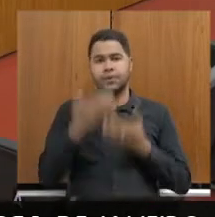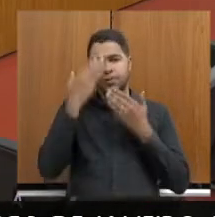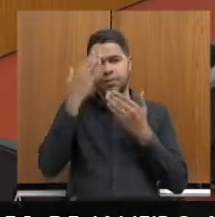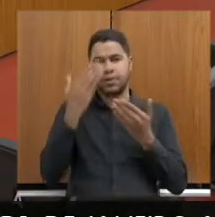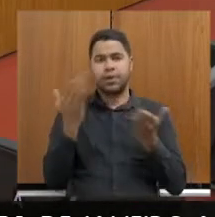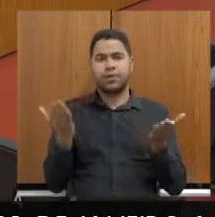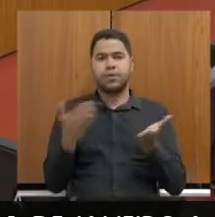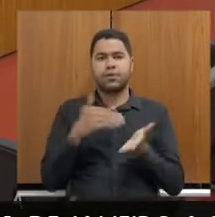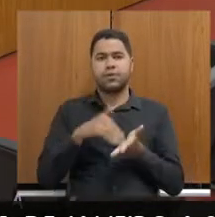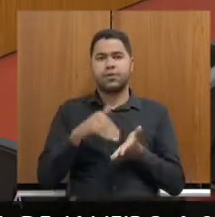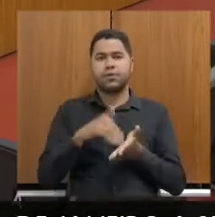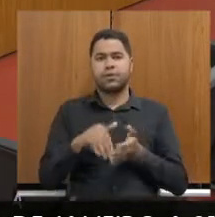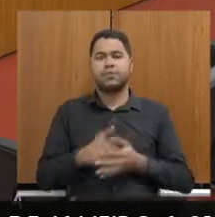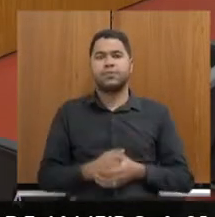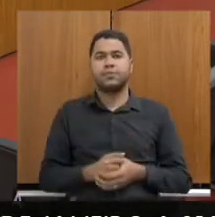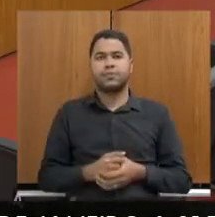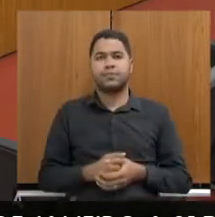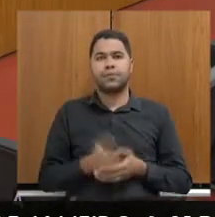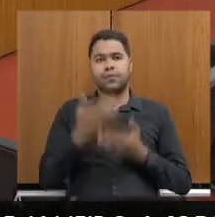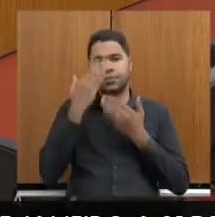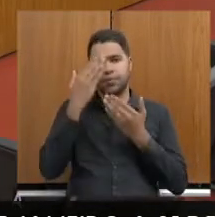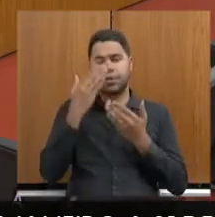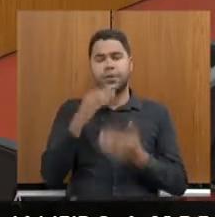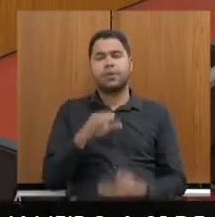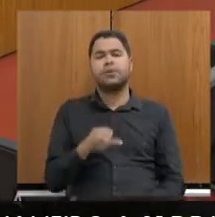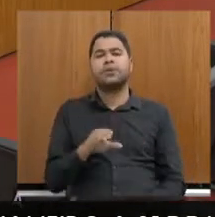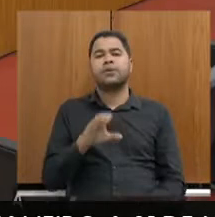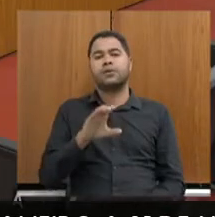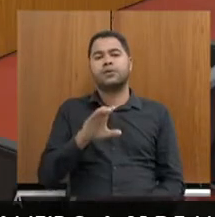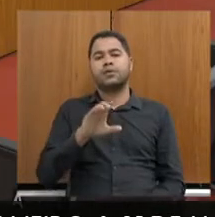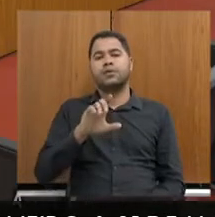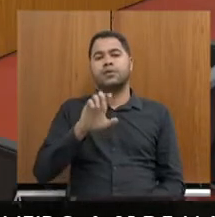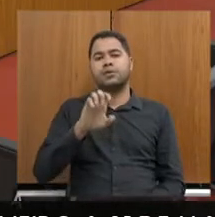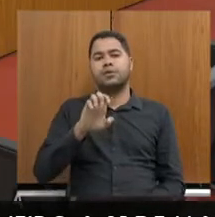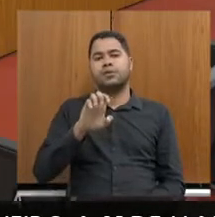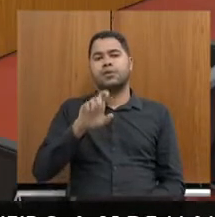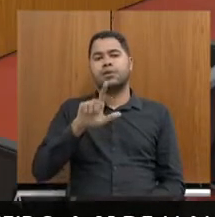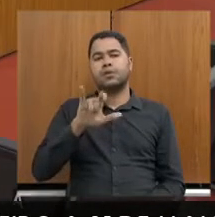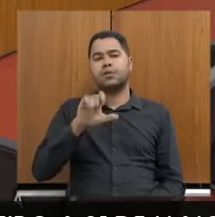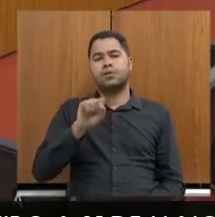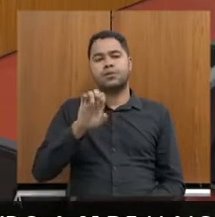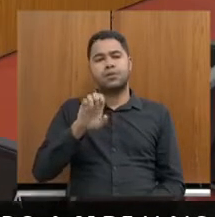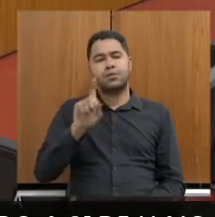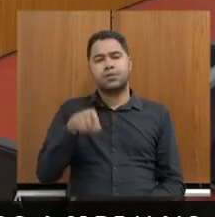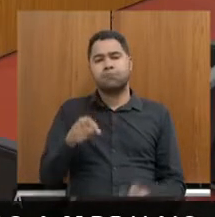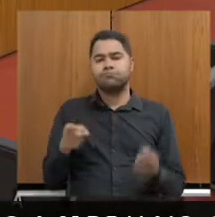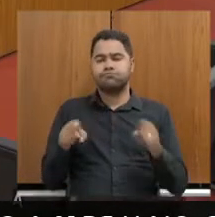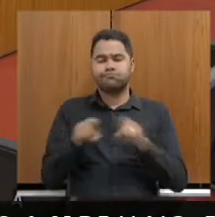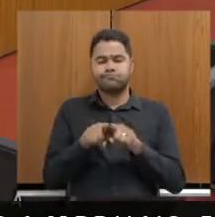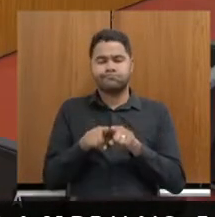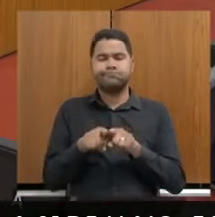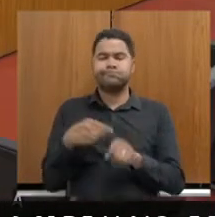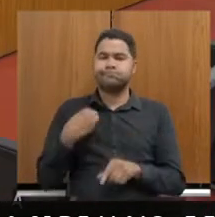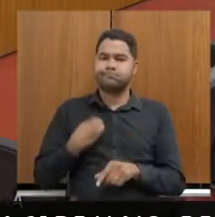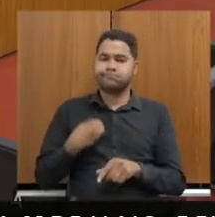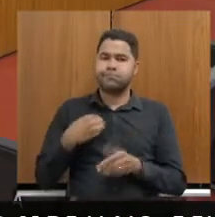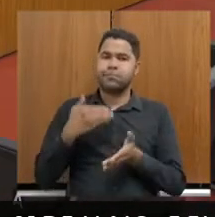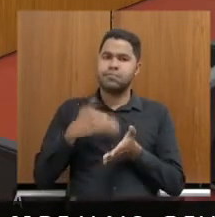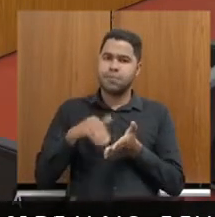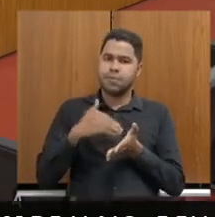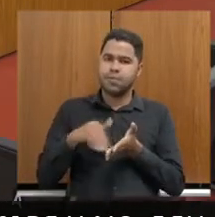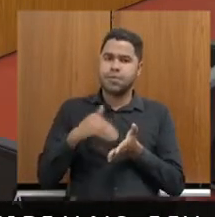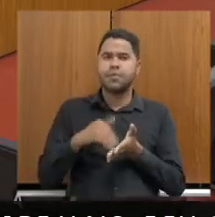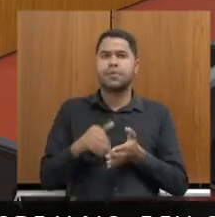com a palavra o secretário do presidente realize muito obrigado você sempre uma grande parceiro e muita preso muito presente na